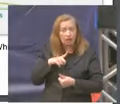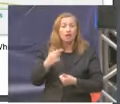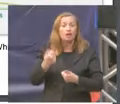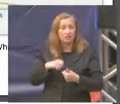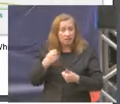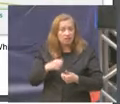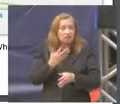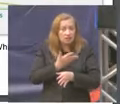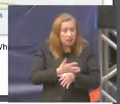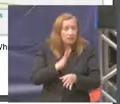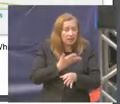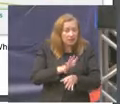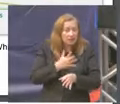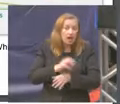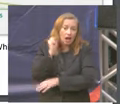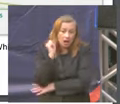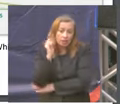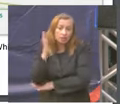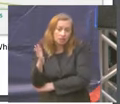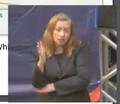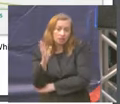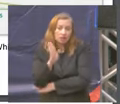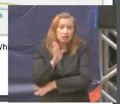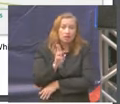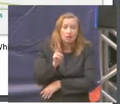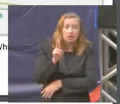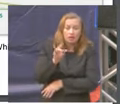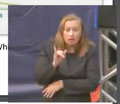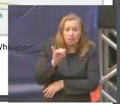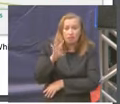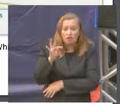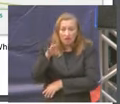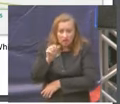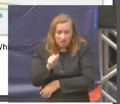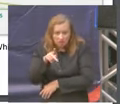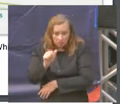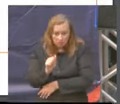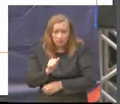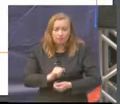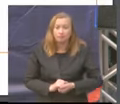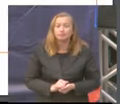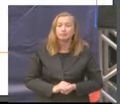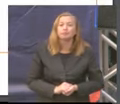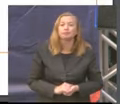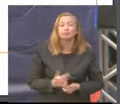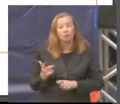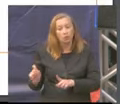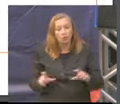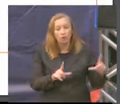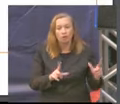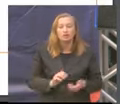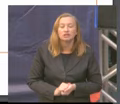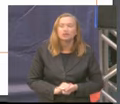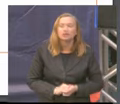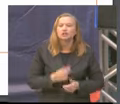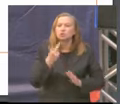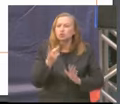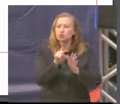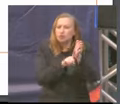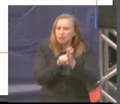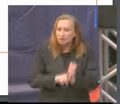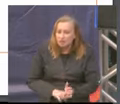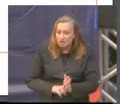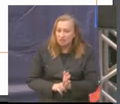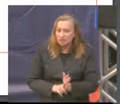essas práticas ambientais. A Ibovespa trouxe esse dado. Próximo, por favor. Aqui duas pesquisas que eu trago,